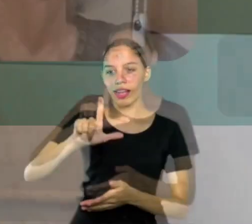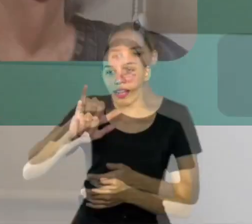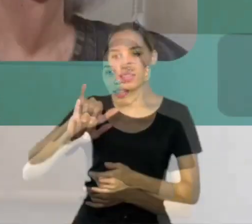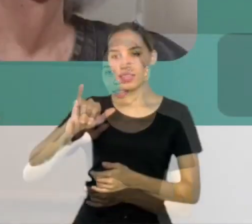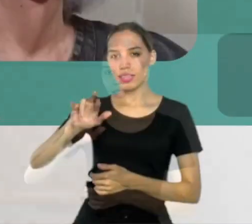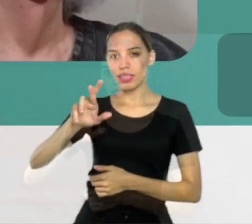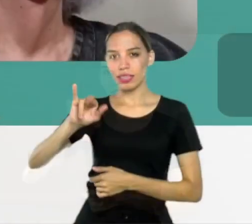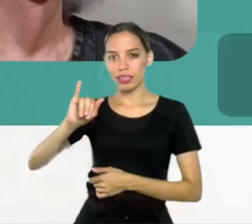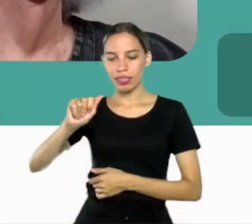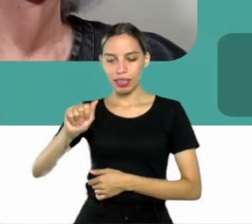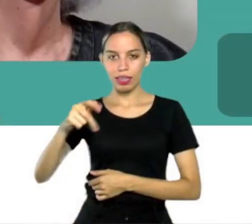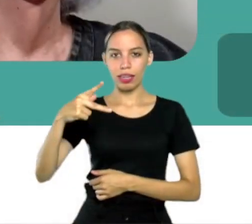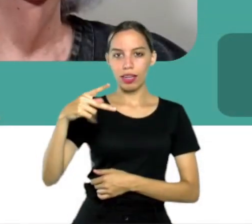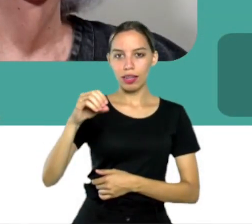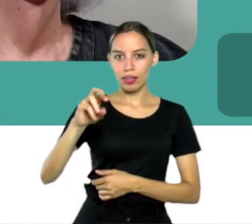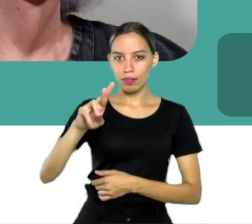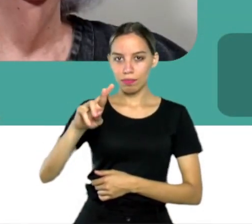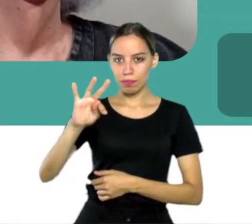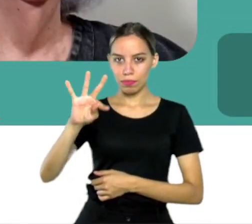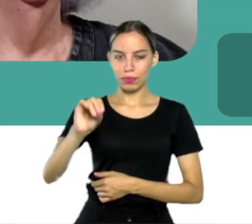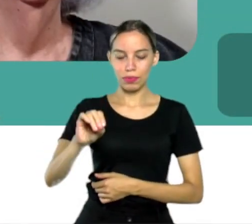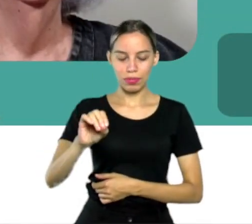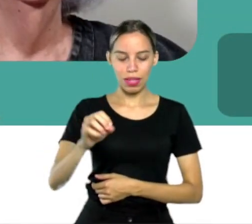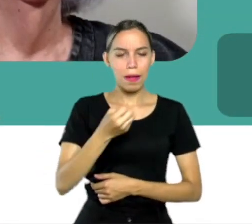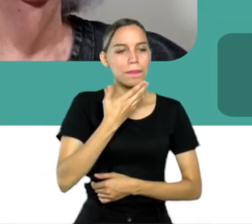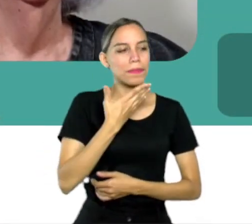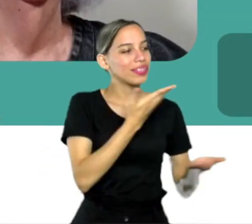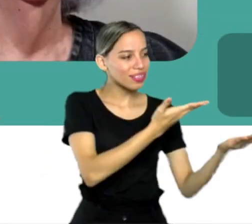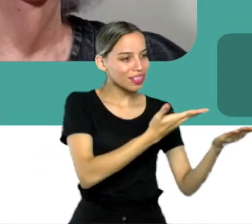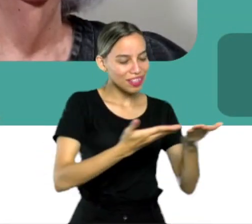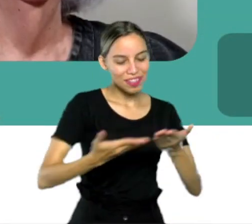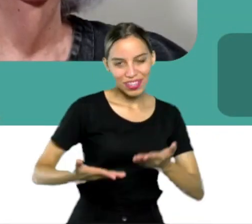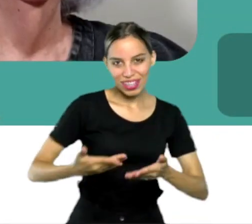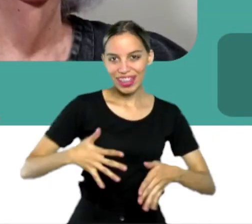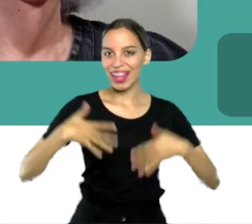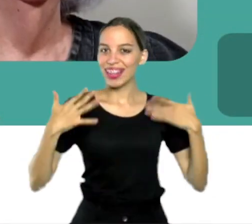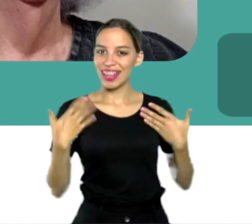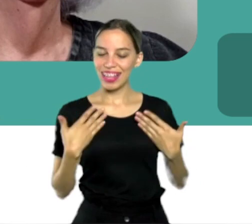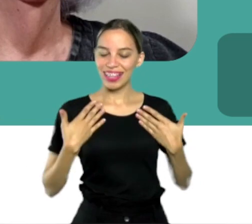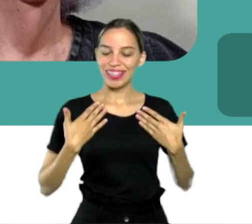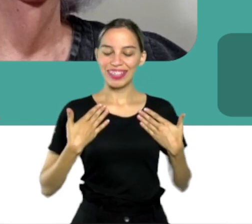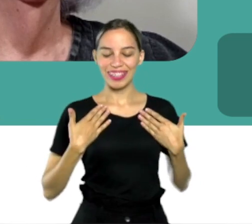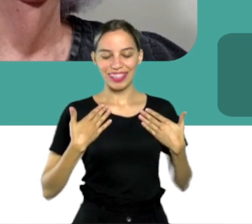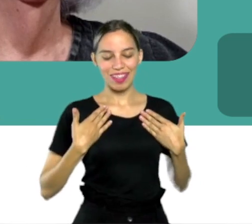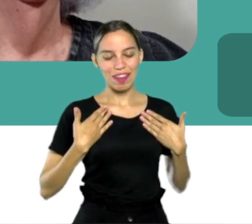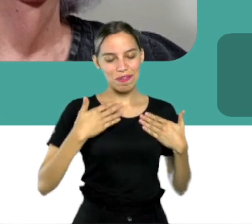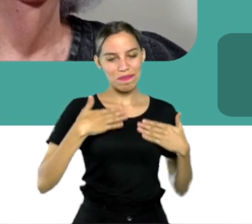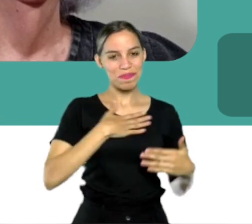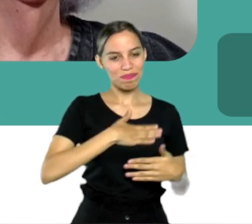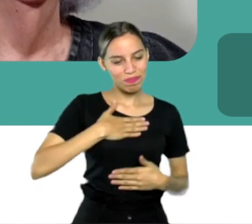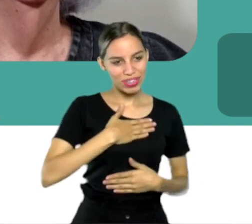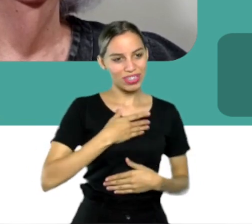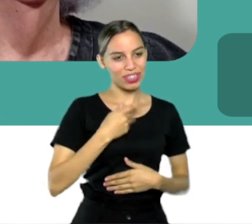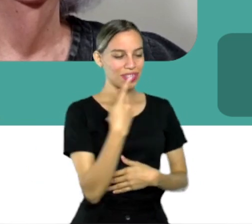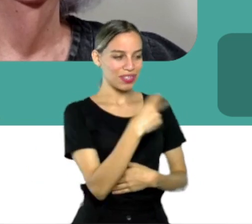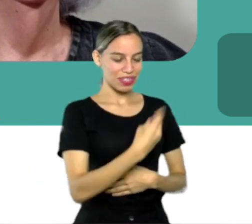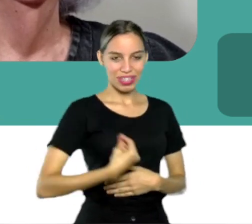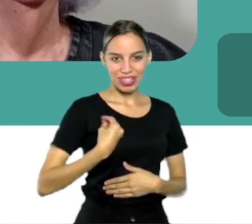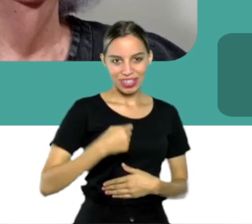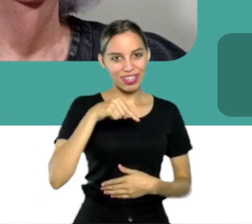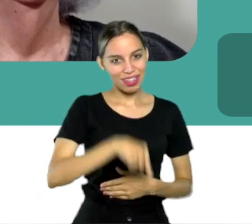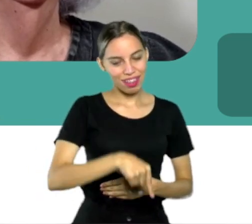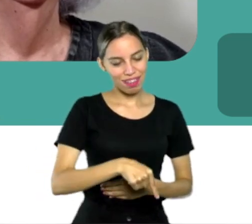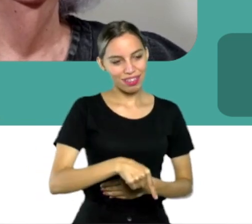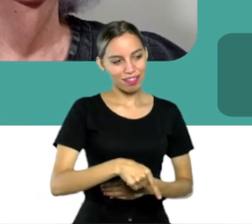Porto. Bem-vinda, Líria, é uma alegria e uma honra para a gente ter você aqui, direto de Araxá.